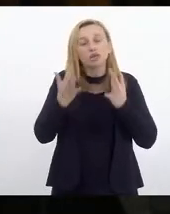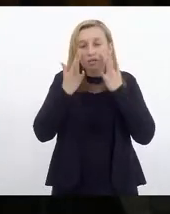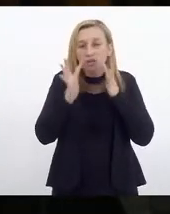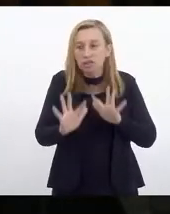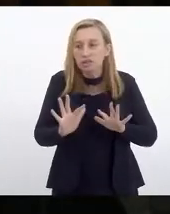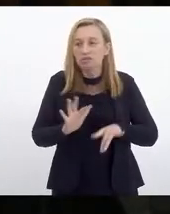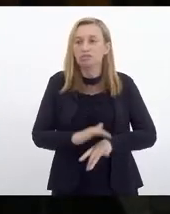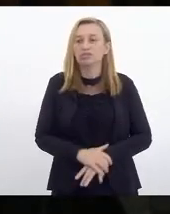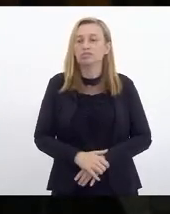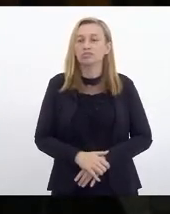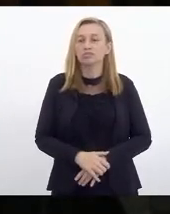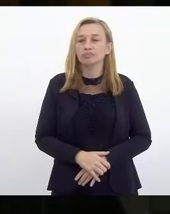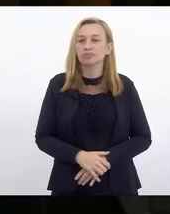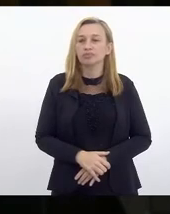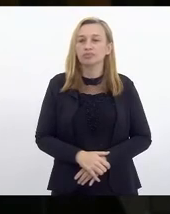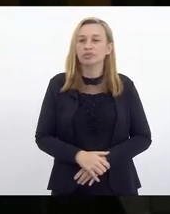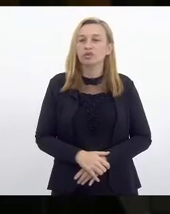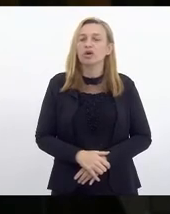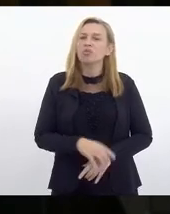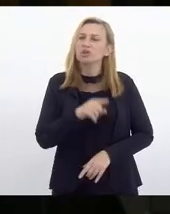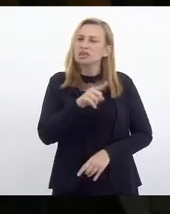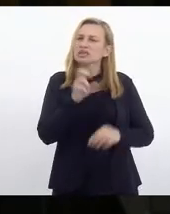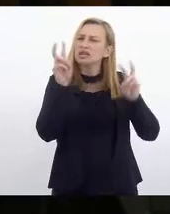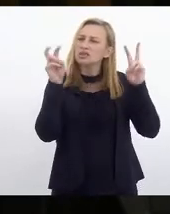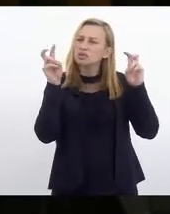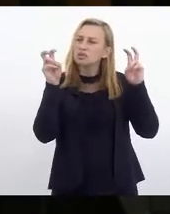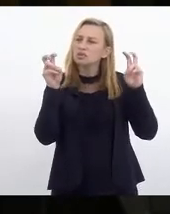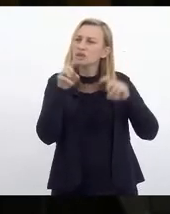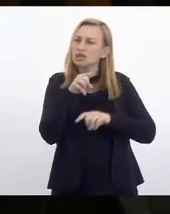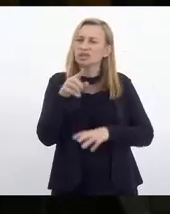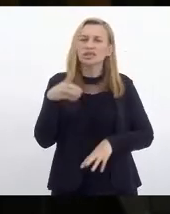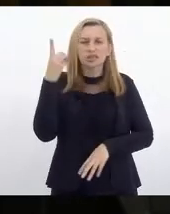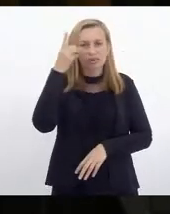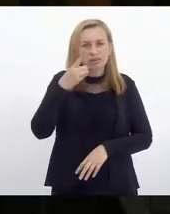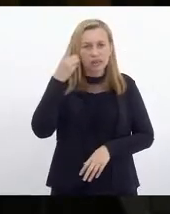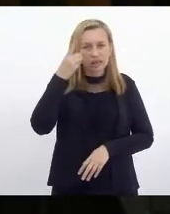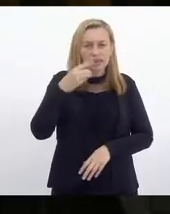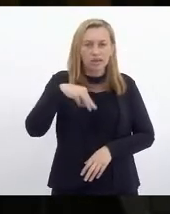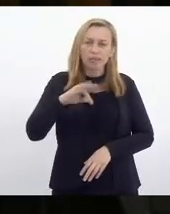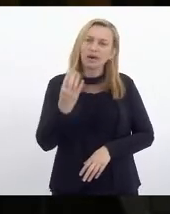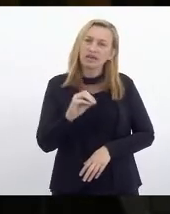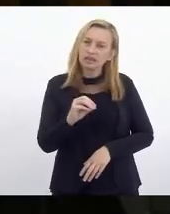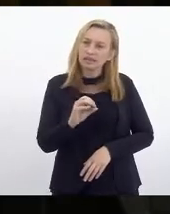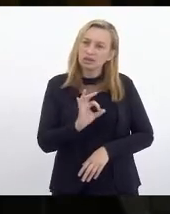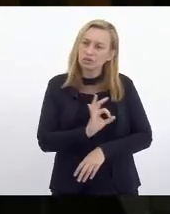atenção, porque nessa matéria, deputada Marta Rocha,